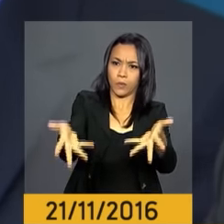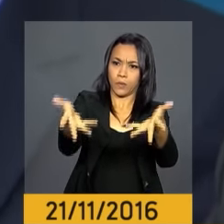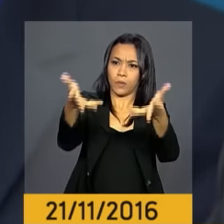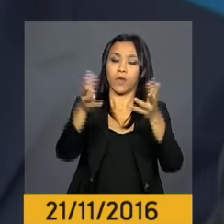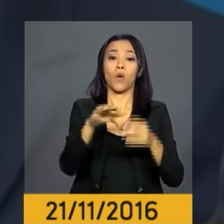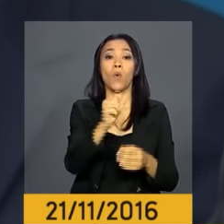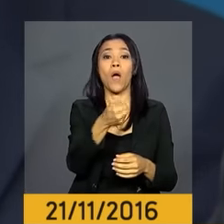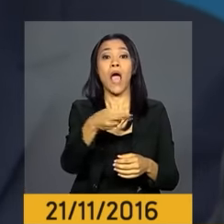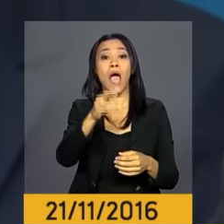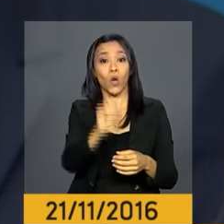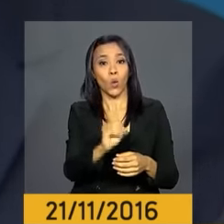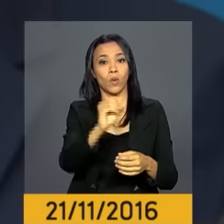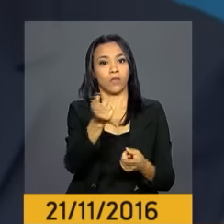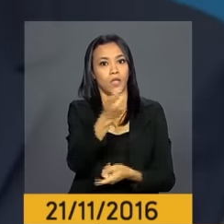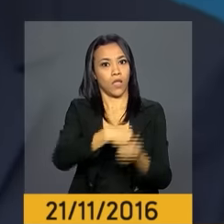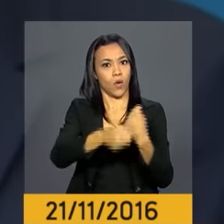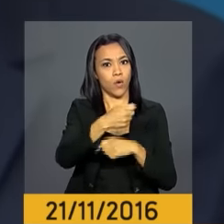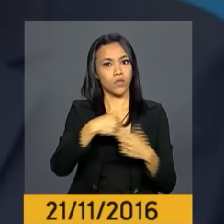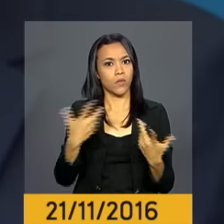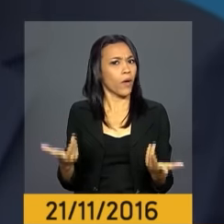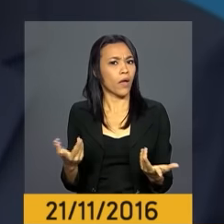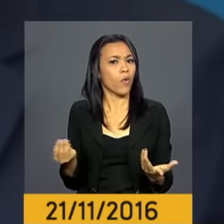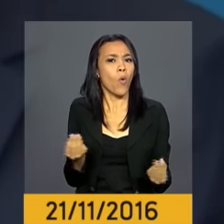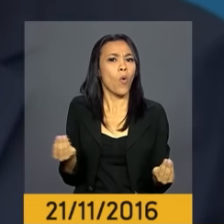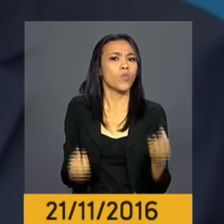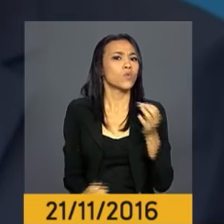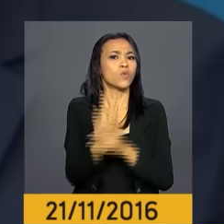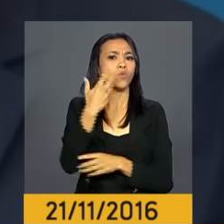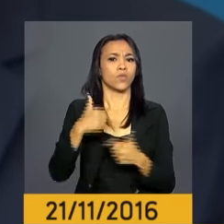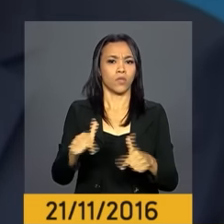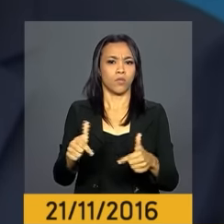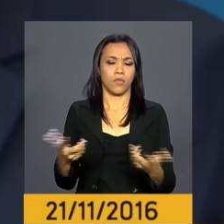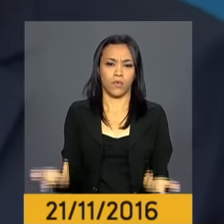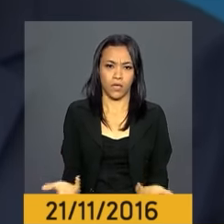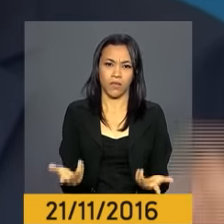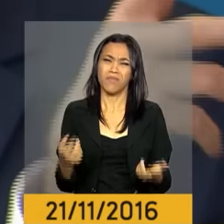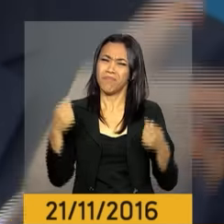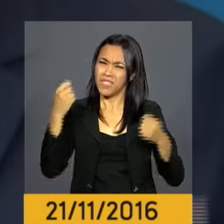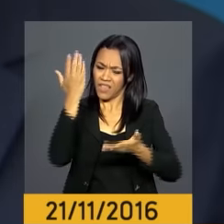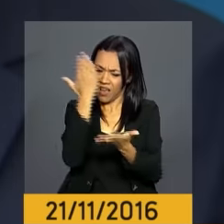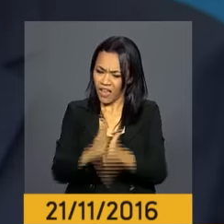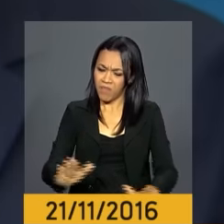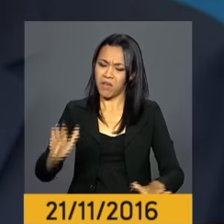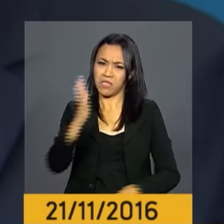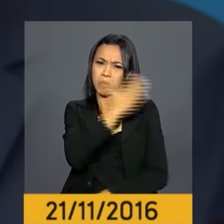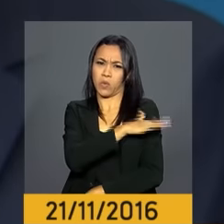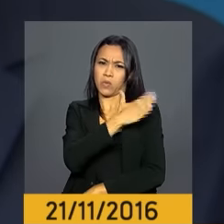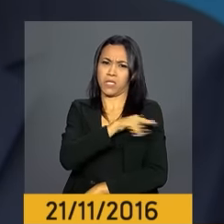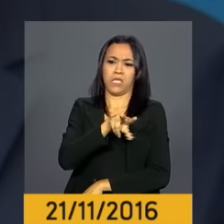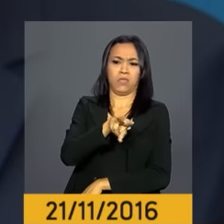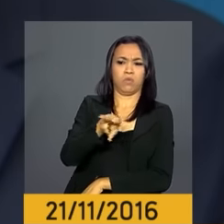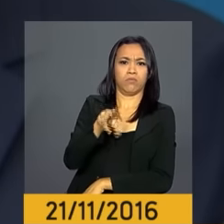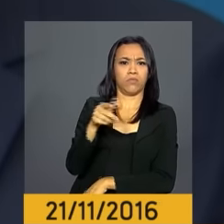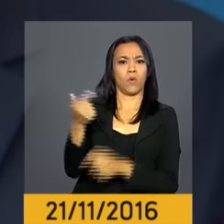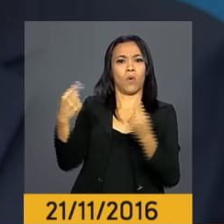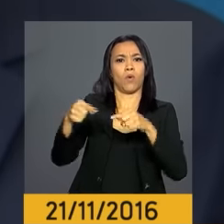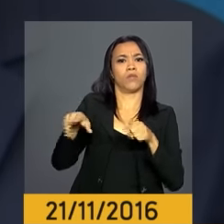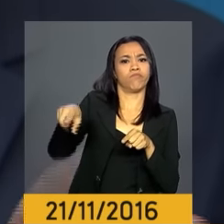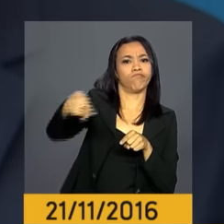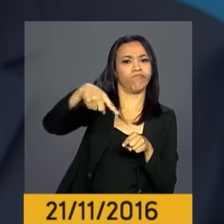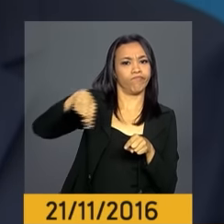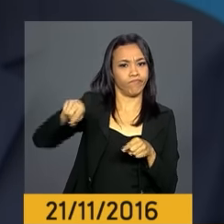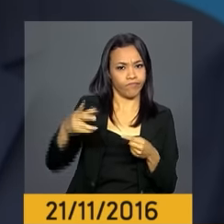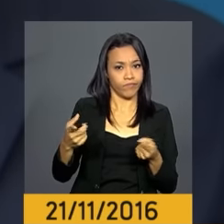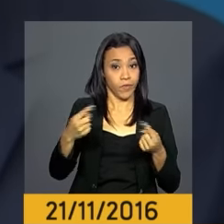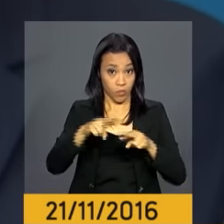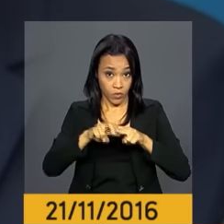agronegócio. Ora bem, de onde vem o emprego? Né? E nós precisamos acabar com esses preconceitos também banais, né? E por isso que eu